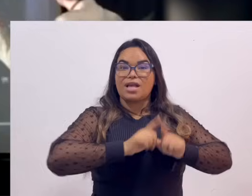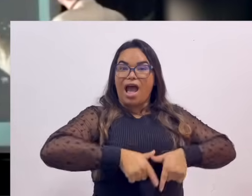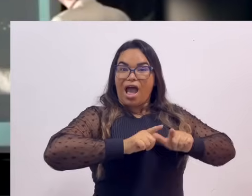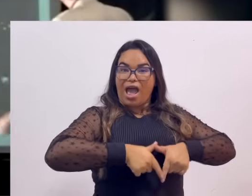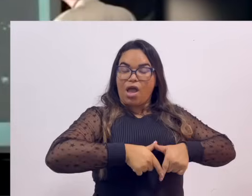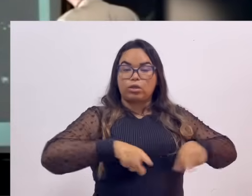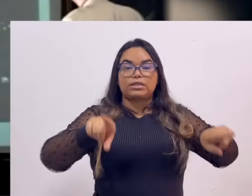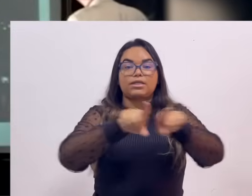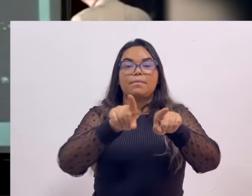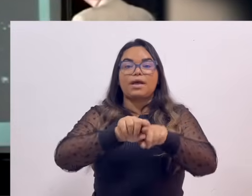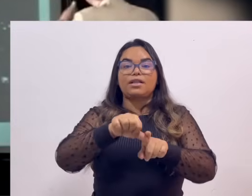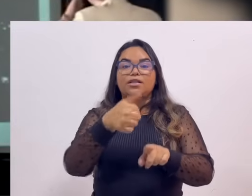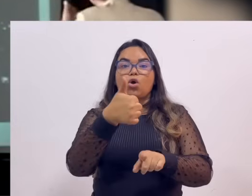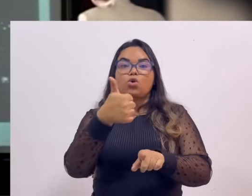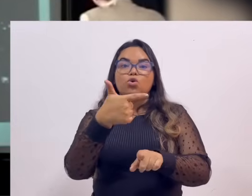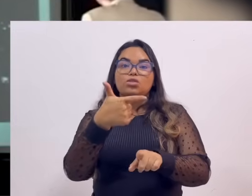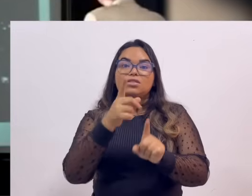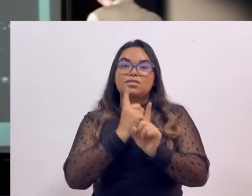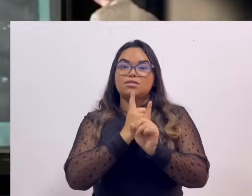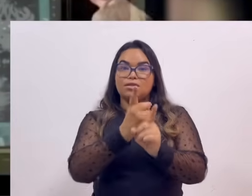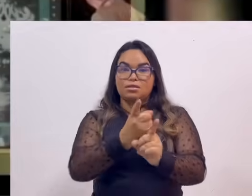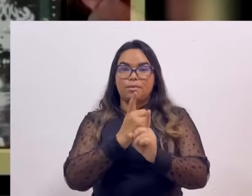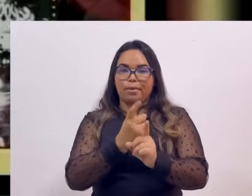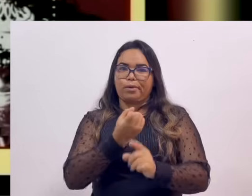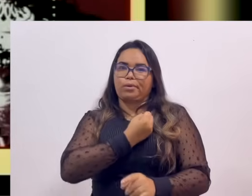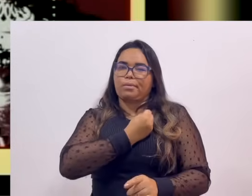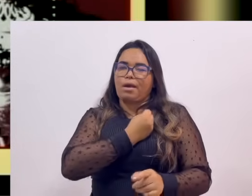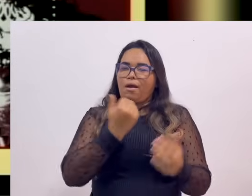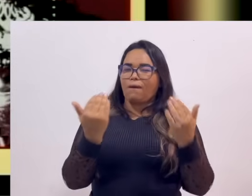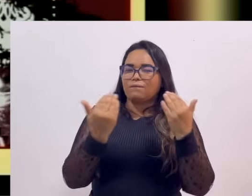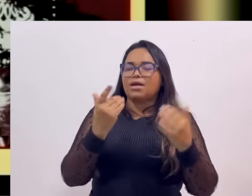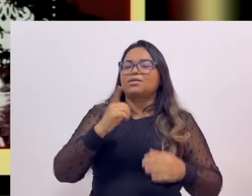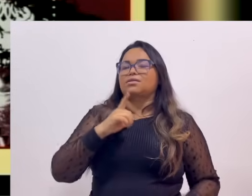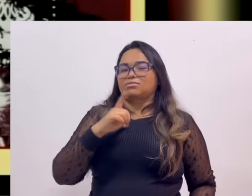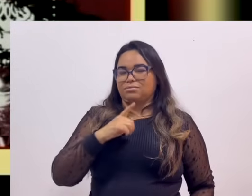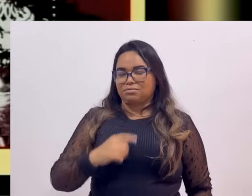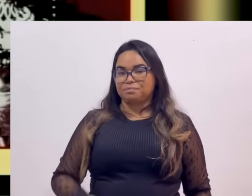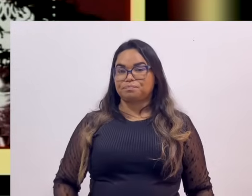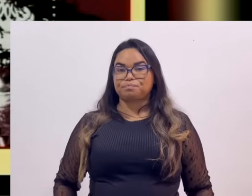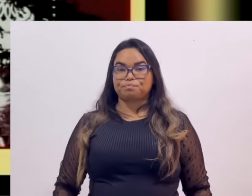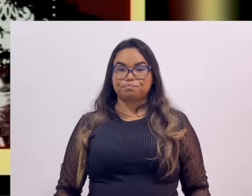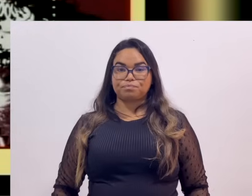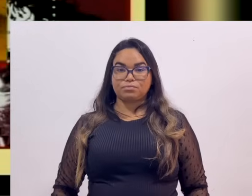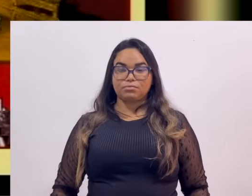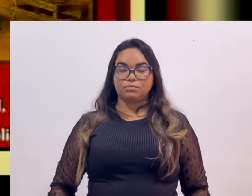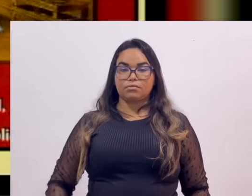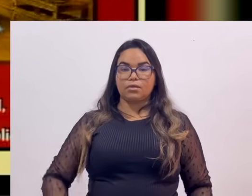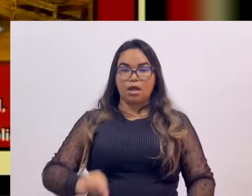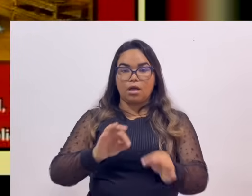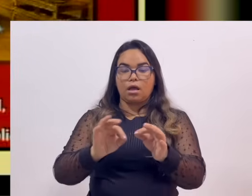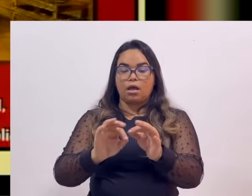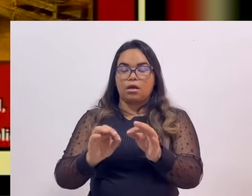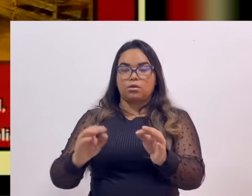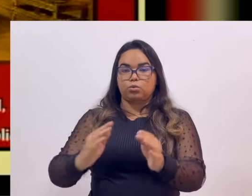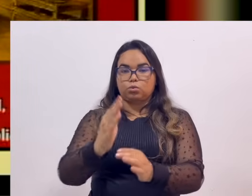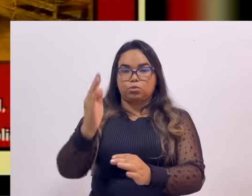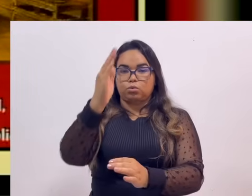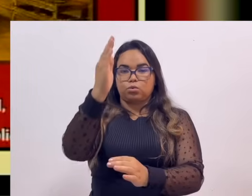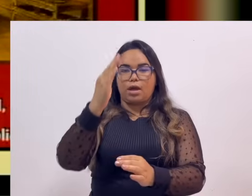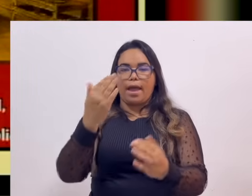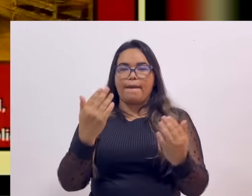os números tem muito significado os ingredientes do incenso representavam toda a humanidade